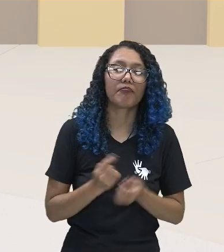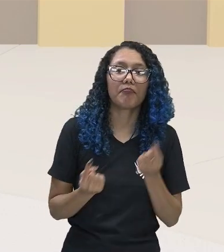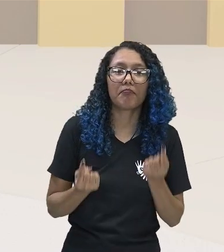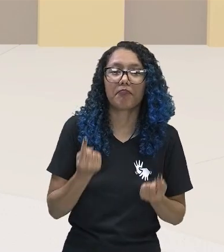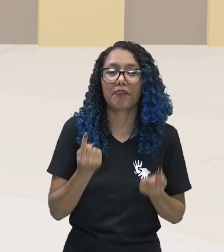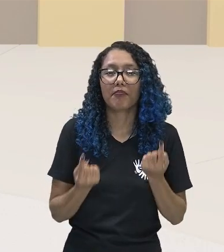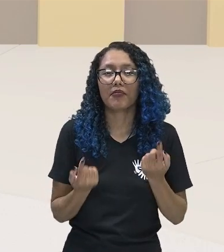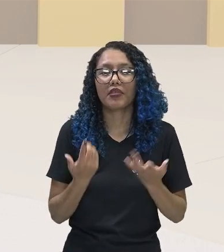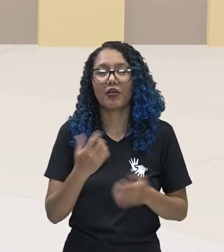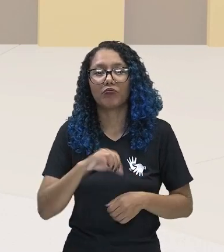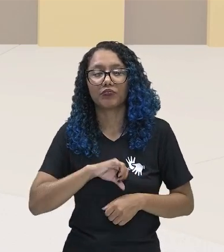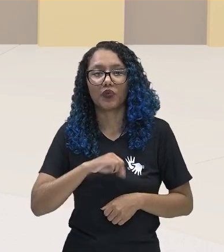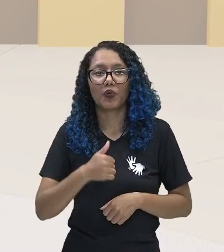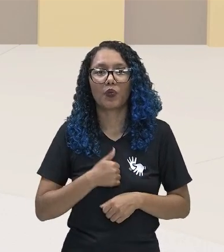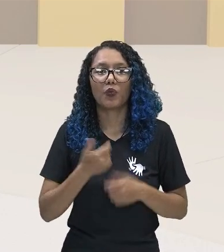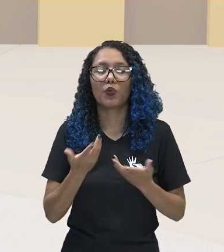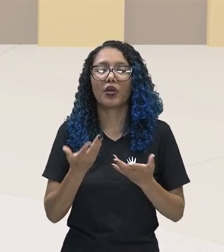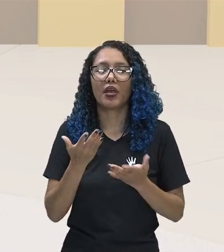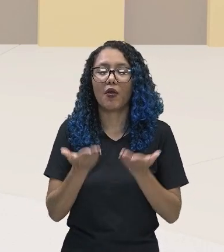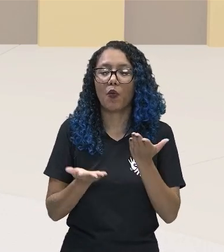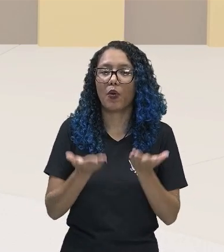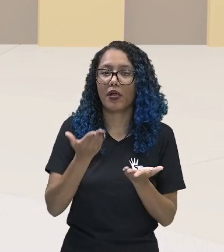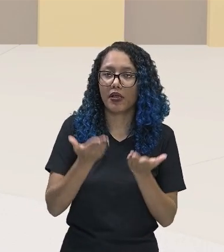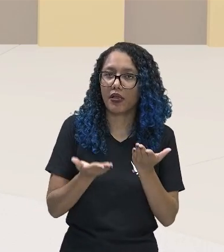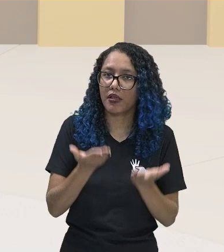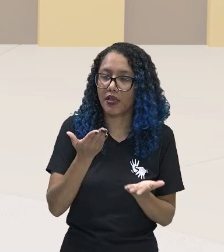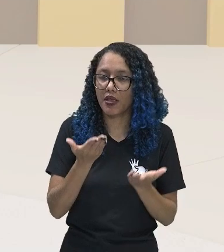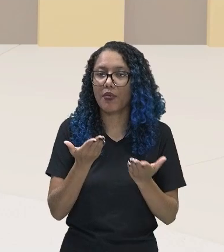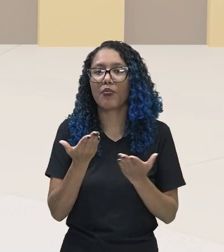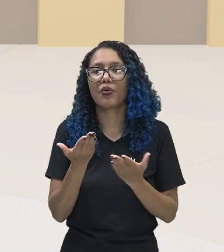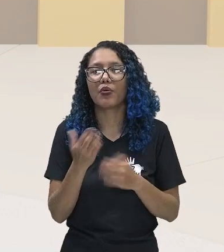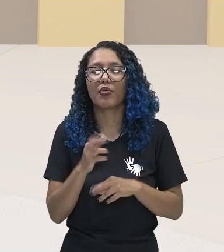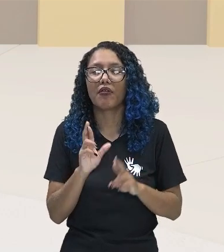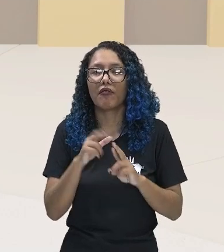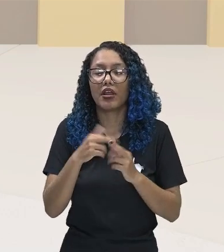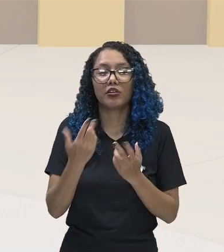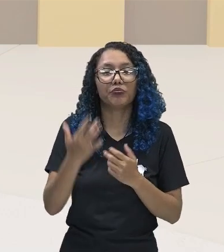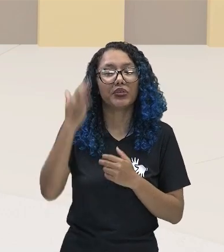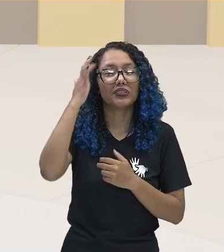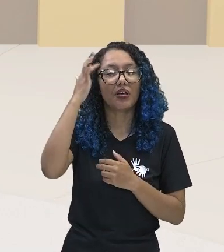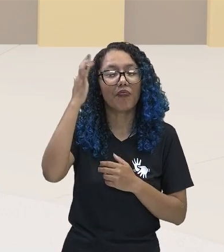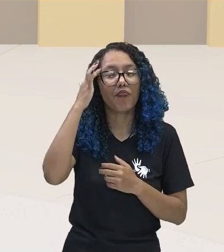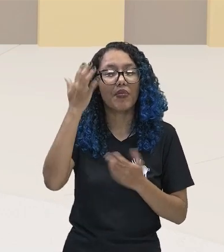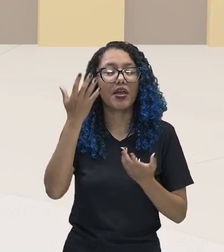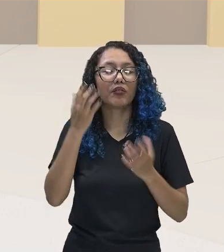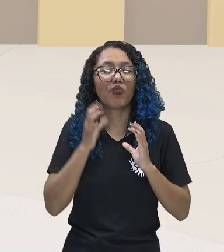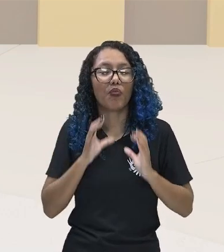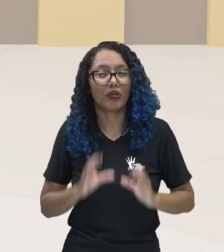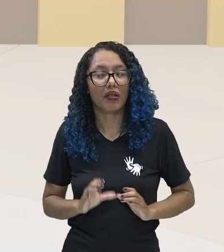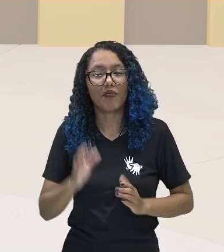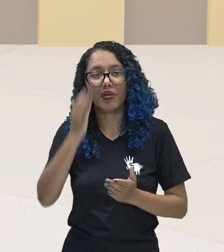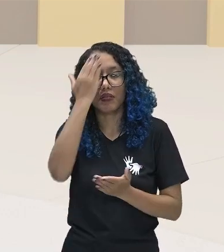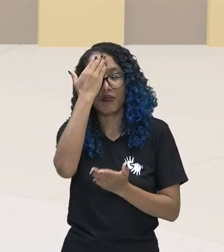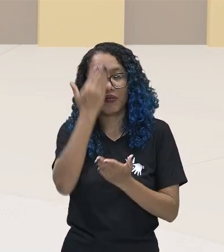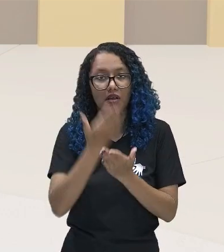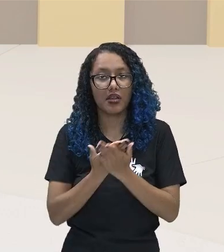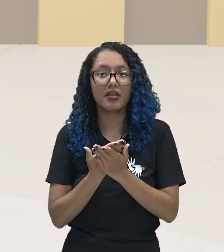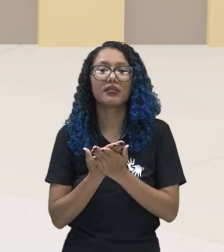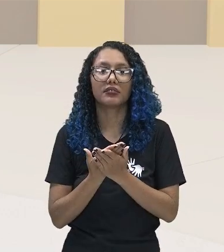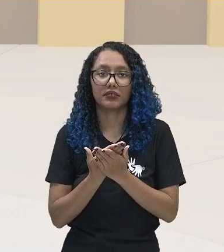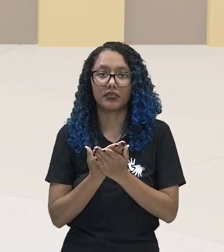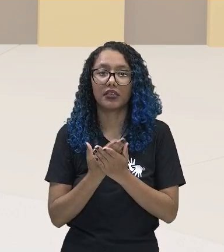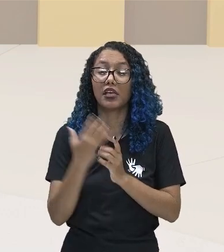dessa bússola dos nossos próprios sentimentos, pensamentos e crenças que nos fazem aí